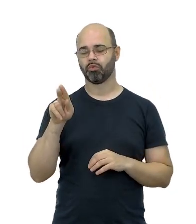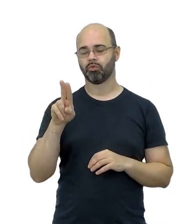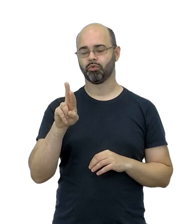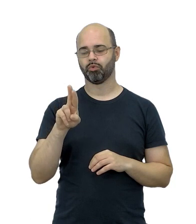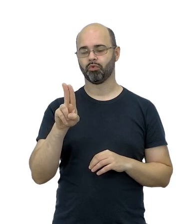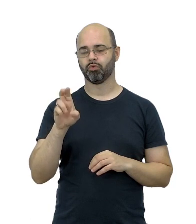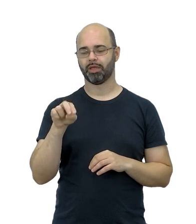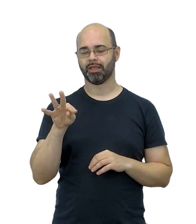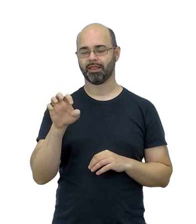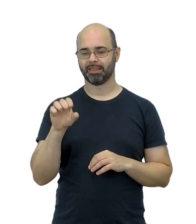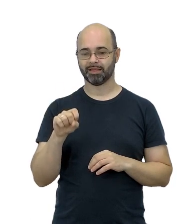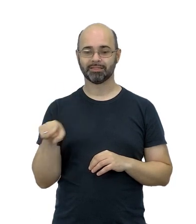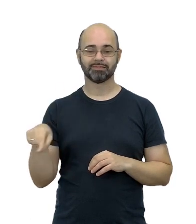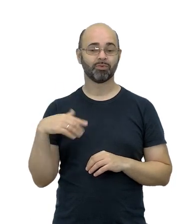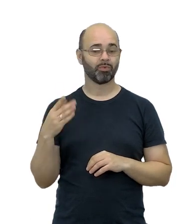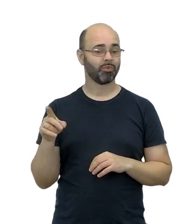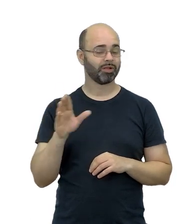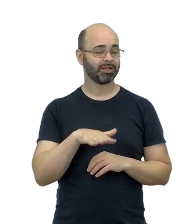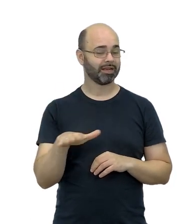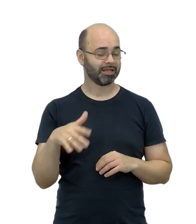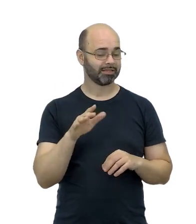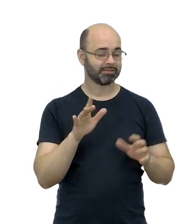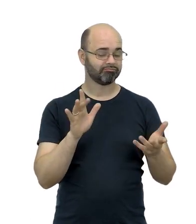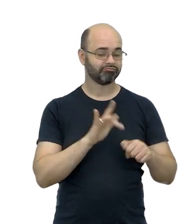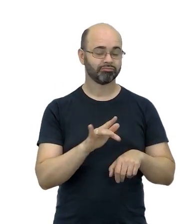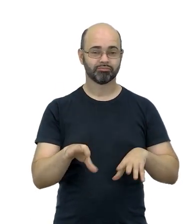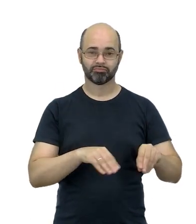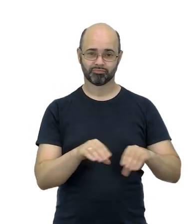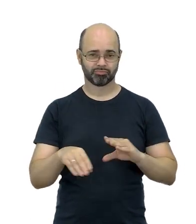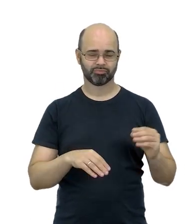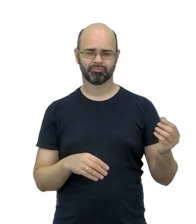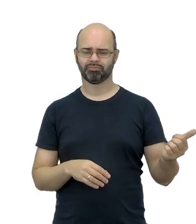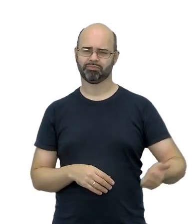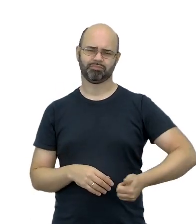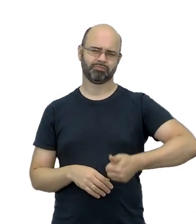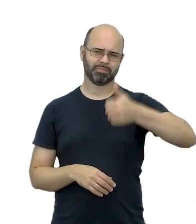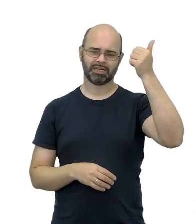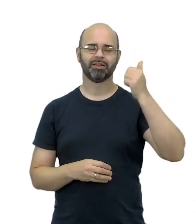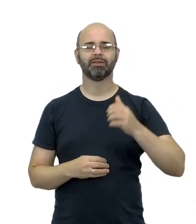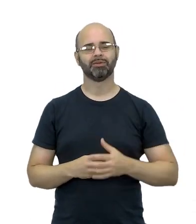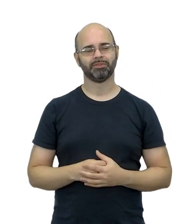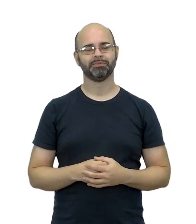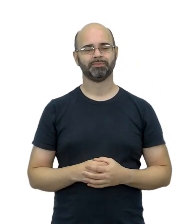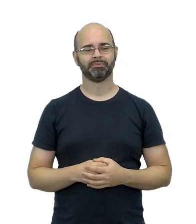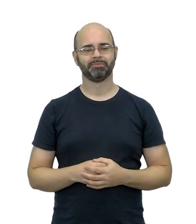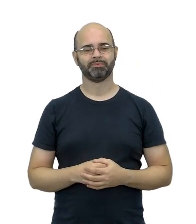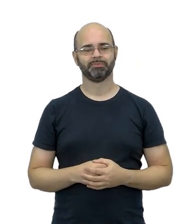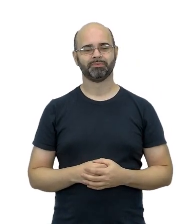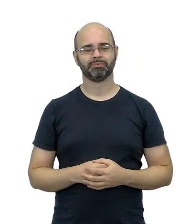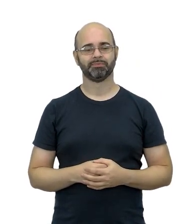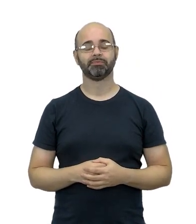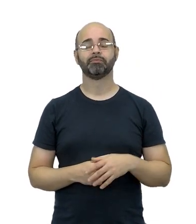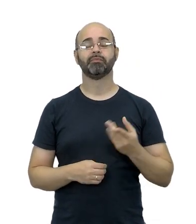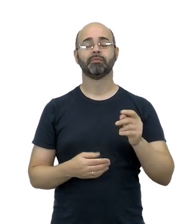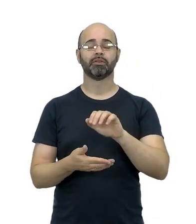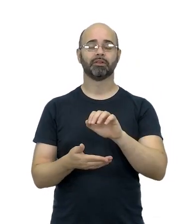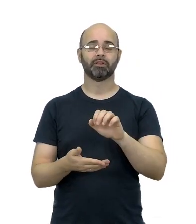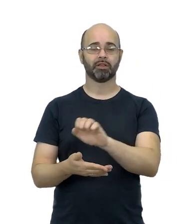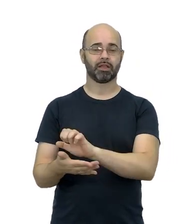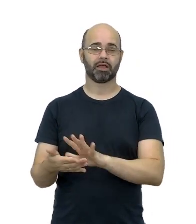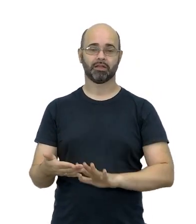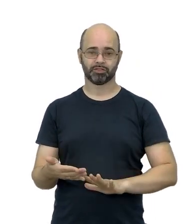com esse material na mão, essa manipulação, fica muito mais rico, né? E observando essa atividade, nós